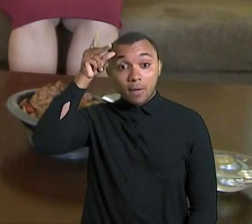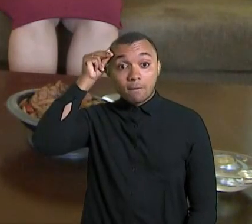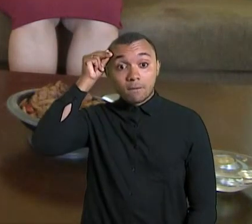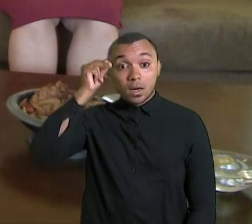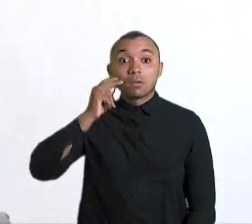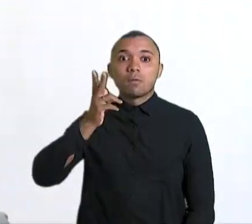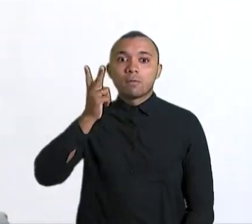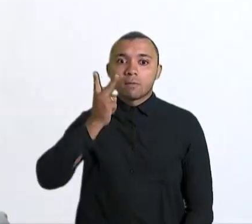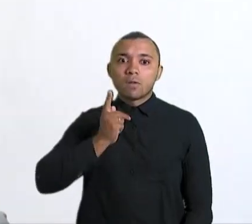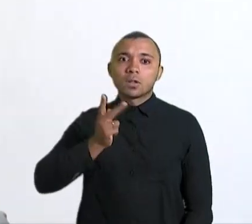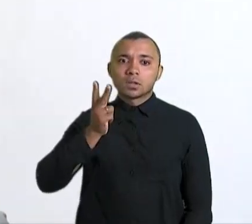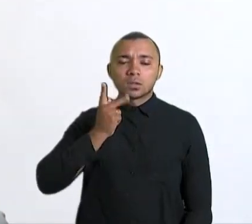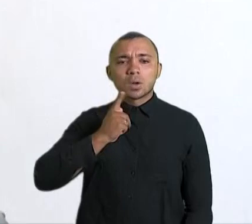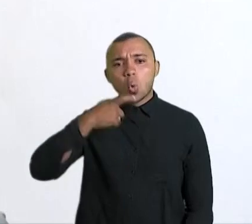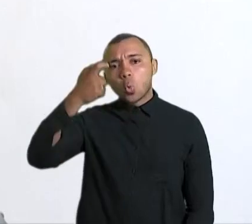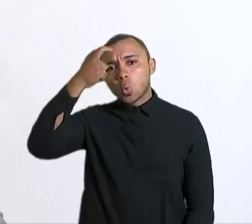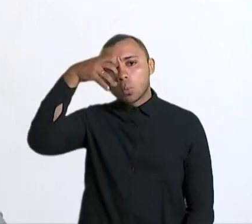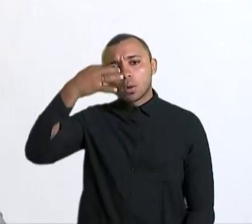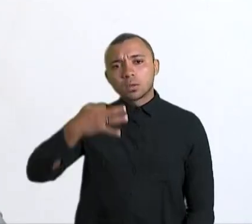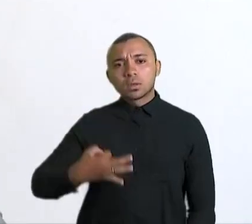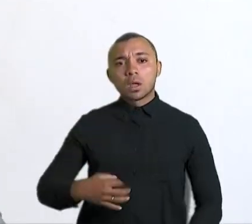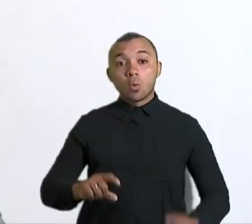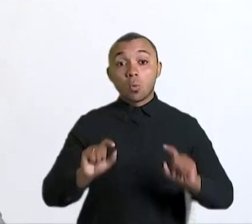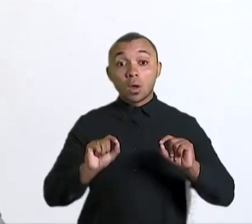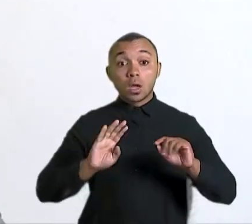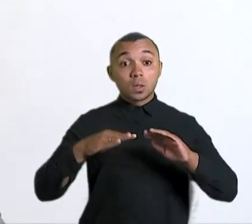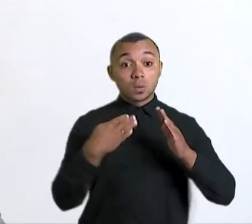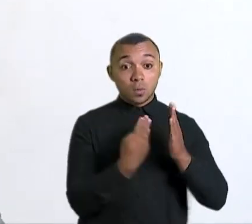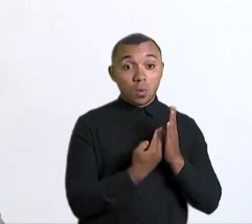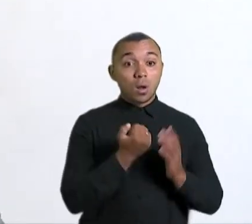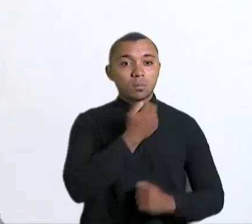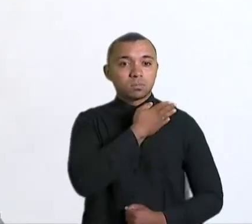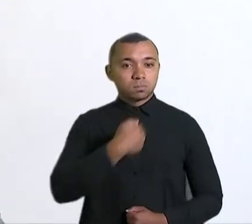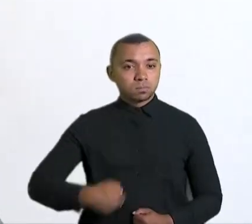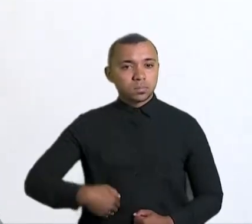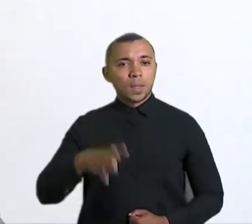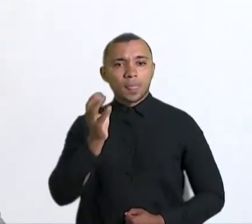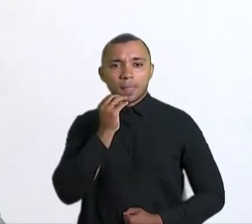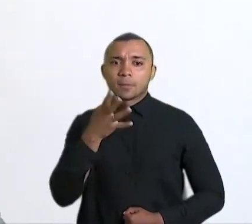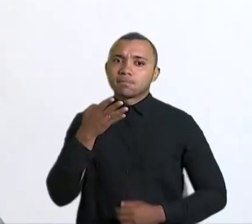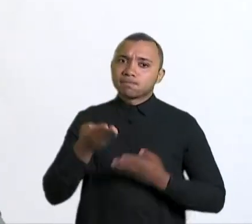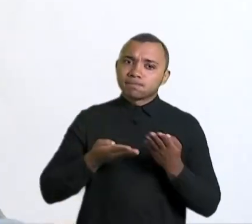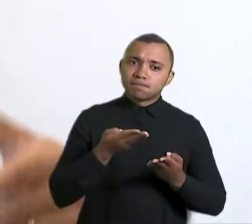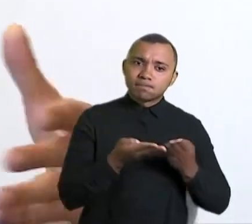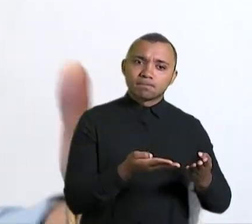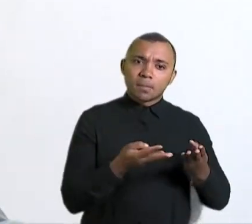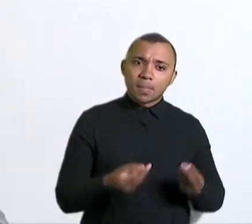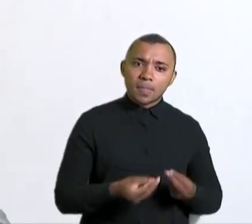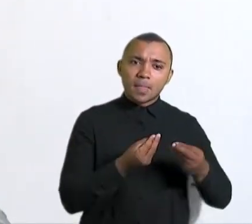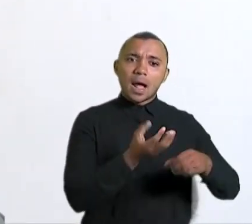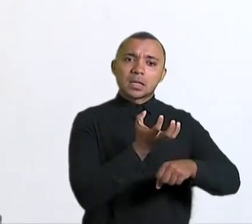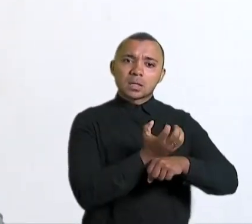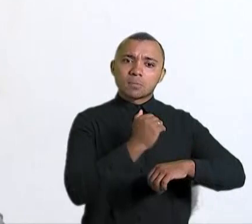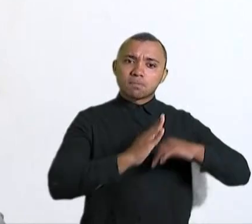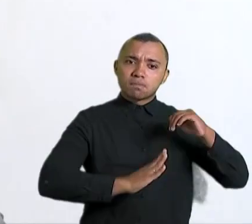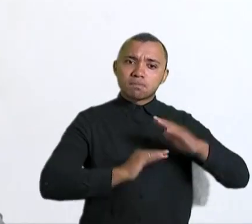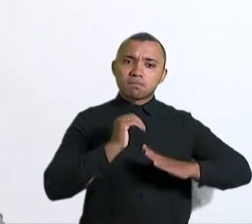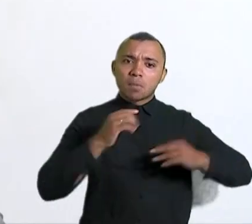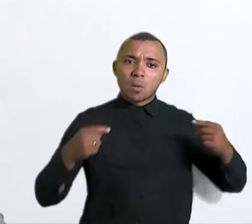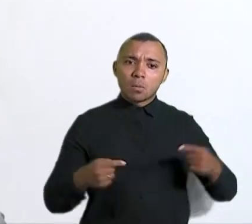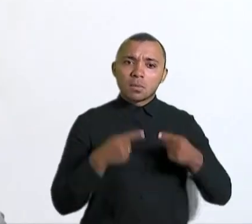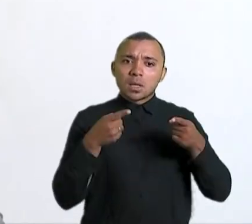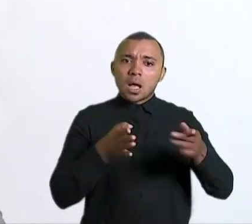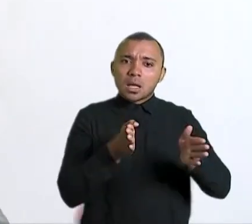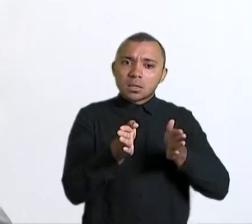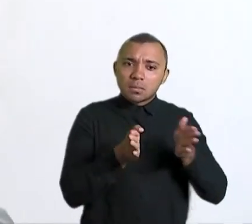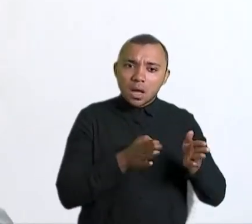que a escola pública, né, vai ter que ter esse tratamento, esse atendimento de qualificação dos profissionais, né, de